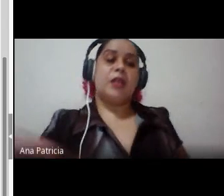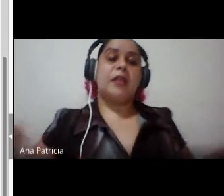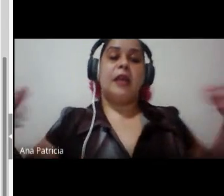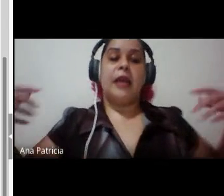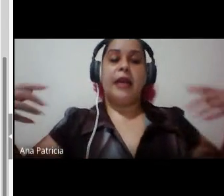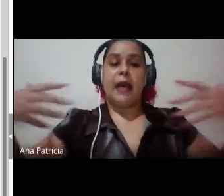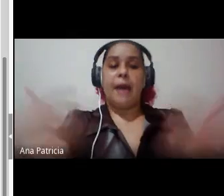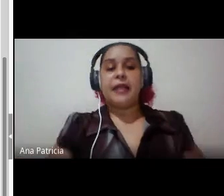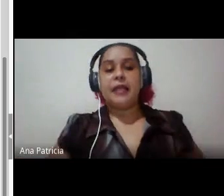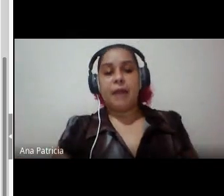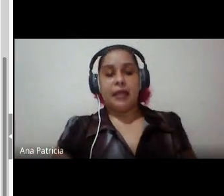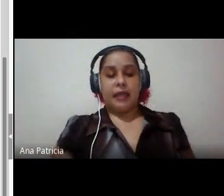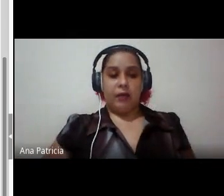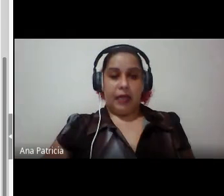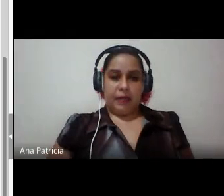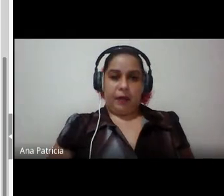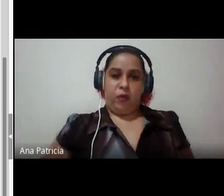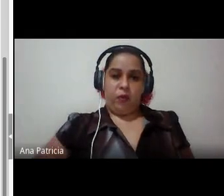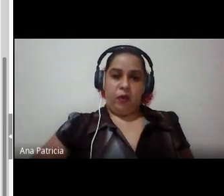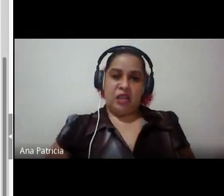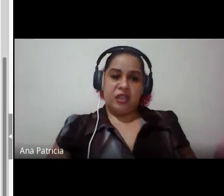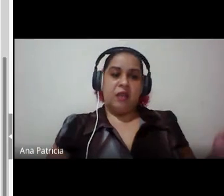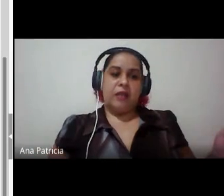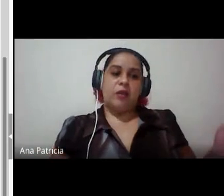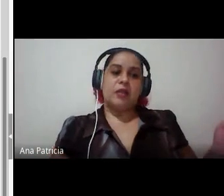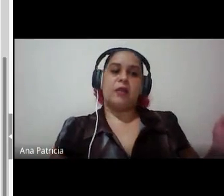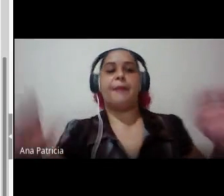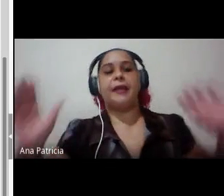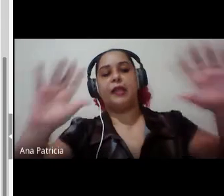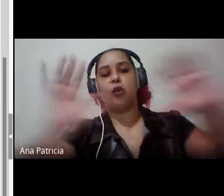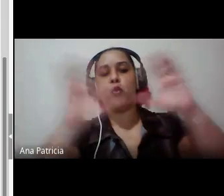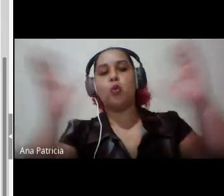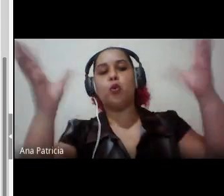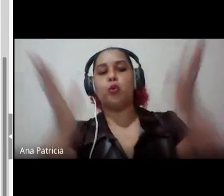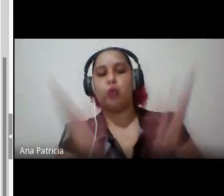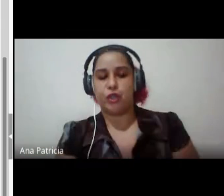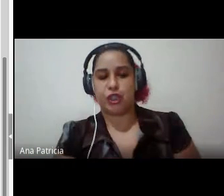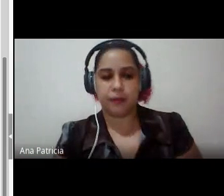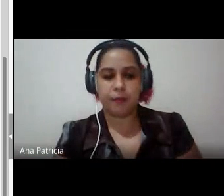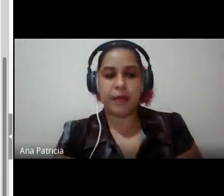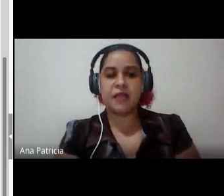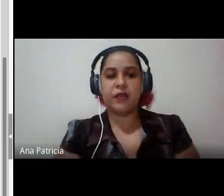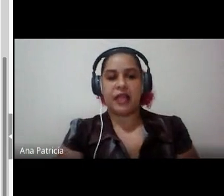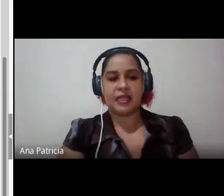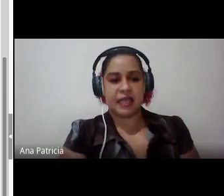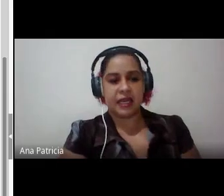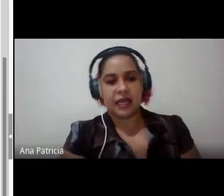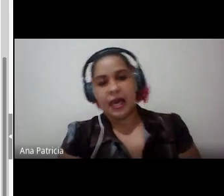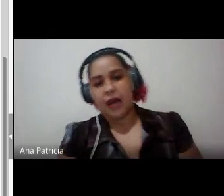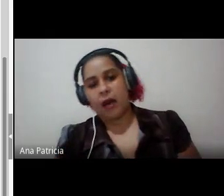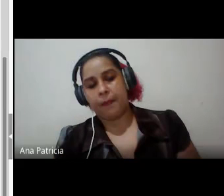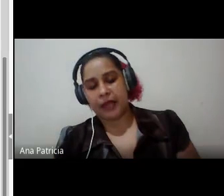Então, gente, a parte gramatical da Libra, a gente não tem condição de aprender tudo hoje, mas eu vou